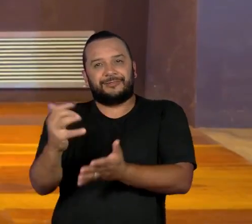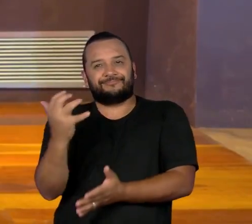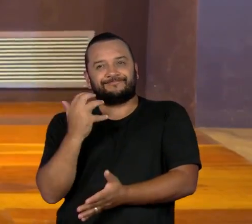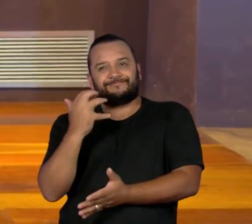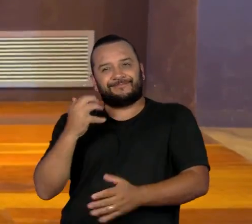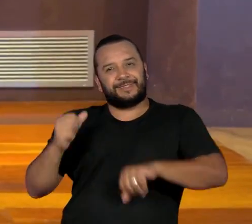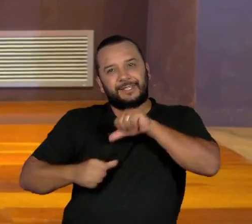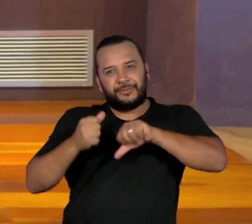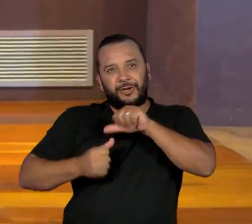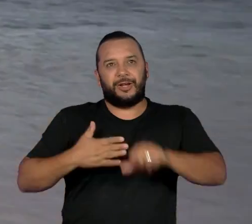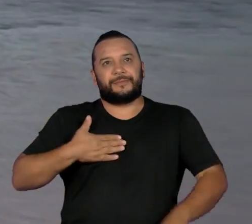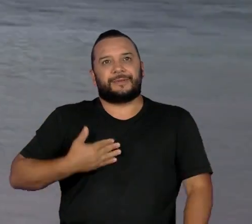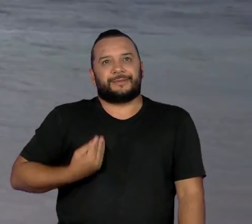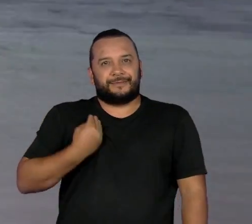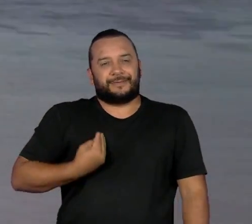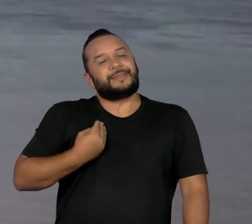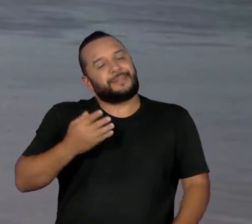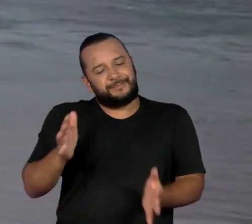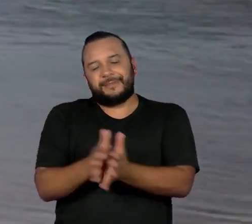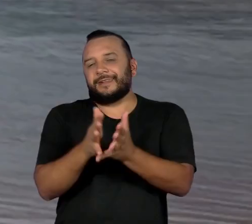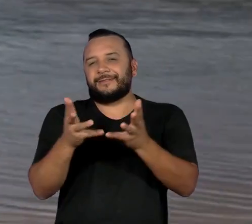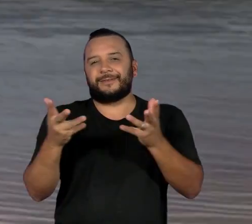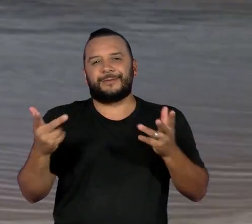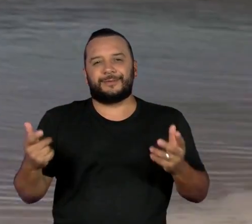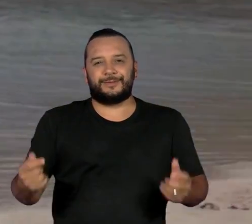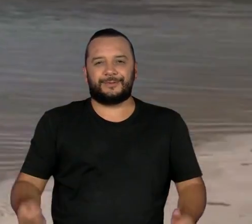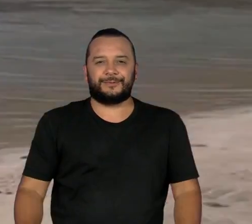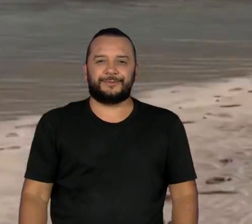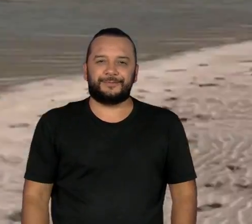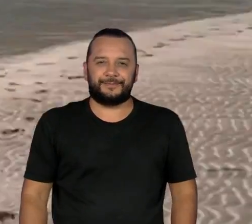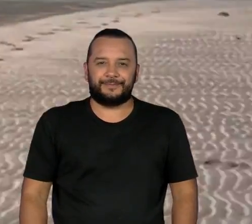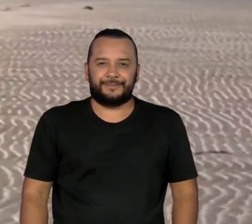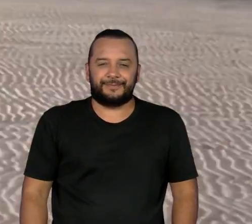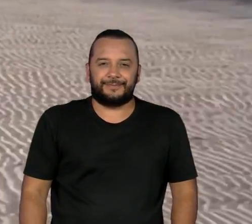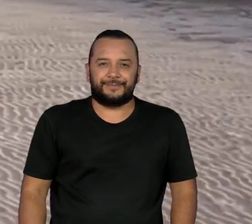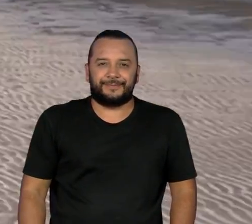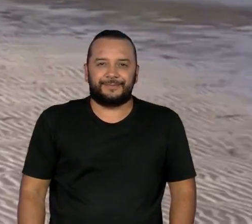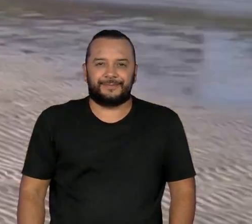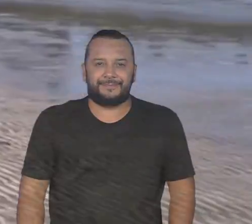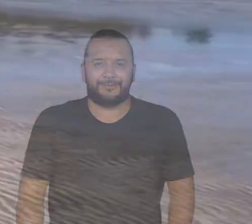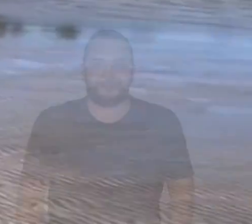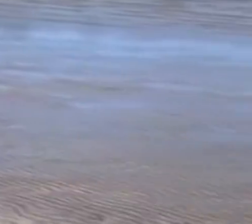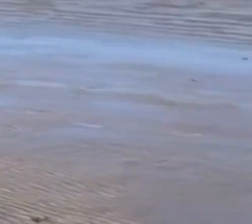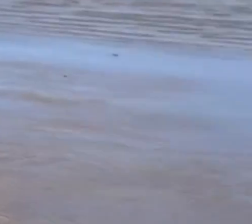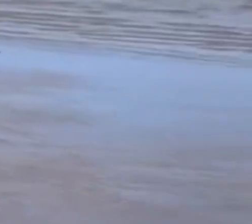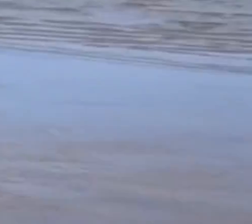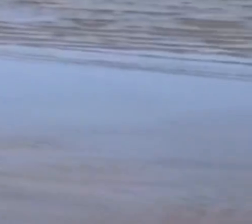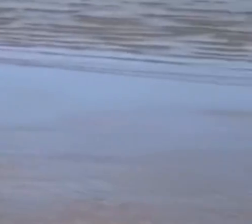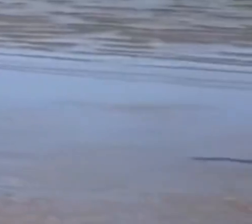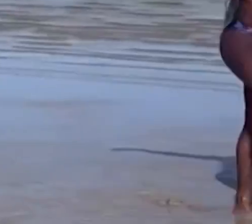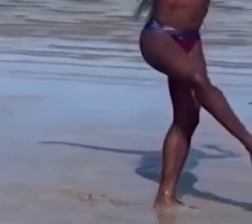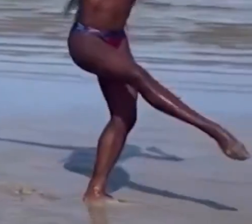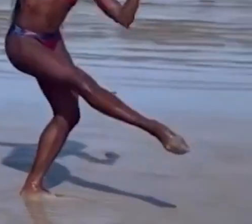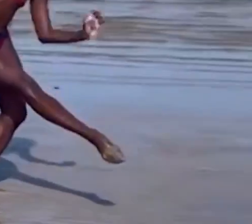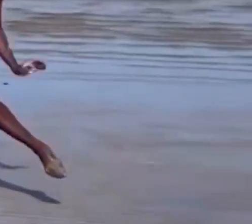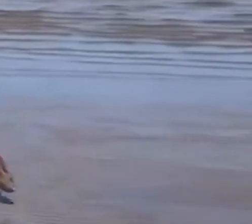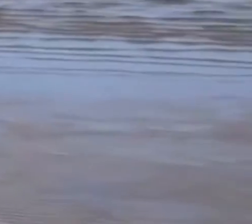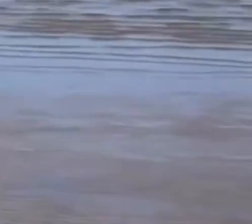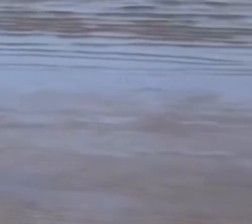e isso tem sido maravilhoso. Luz do sol que a folha traga